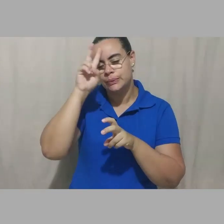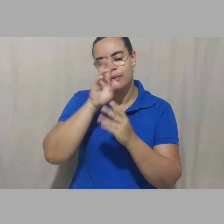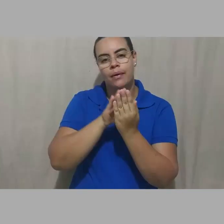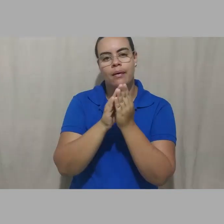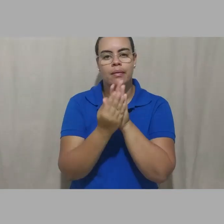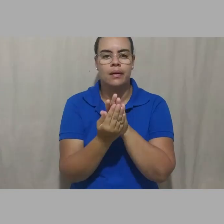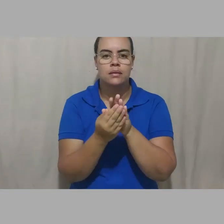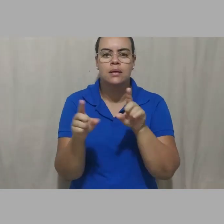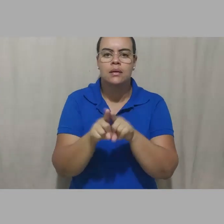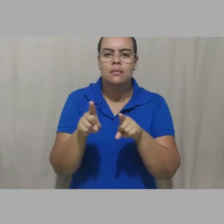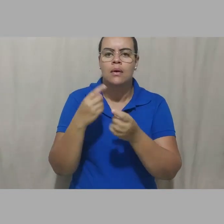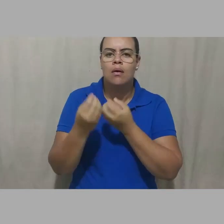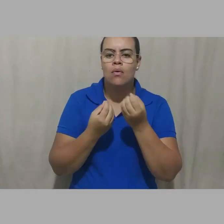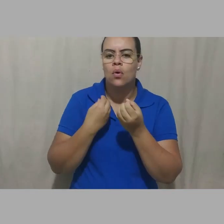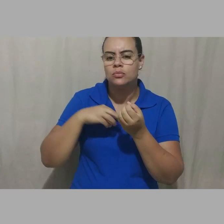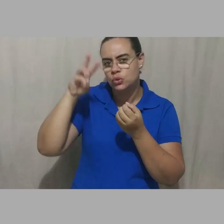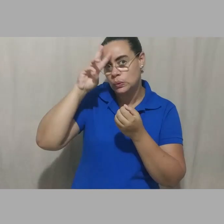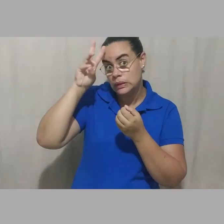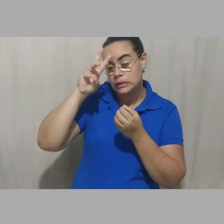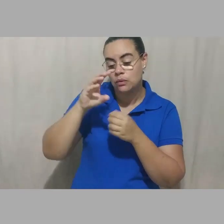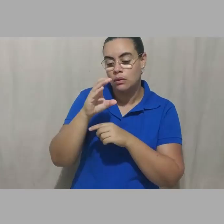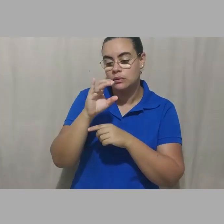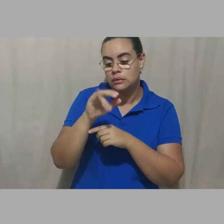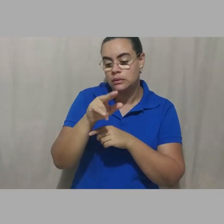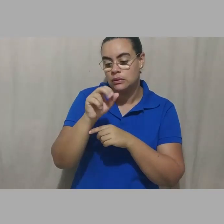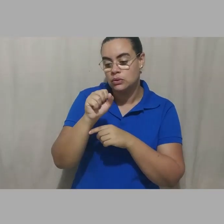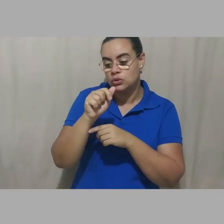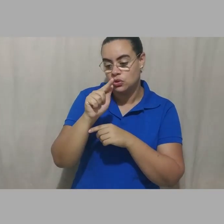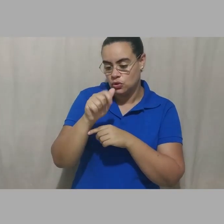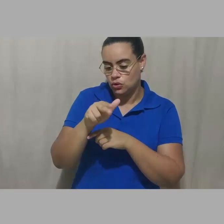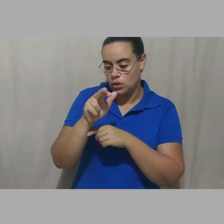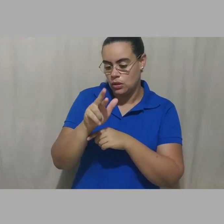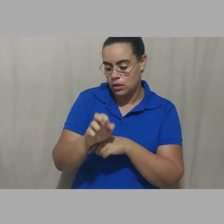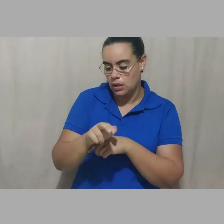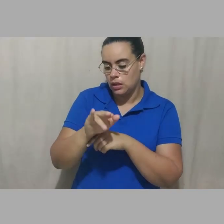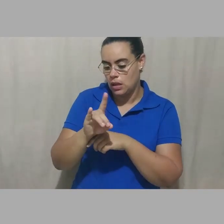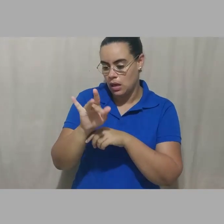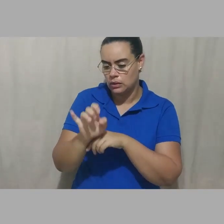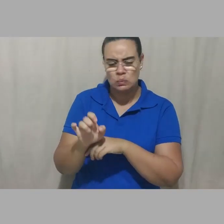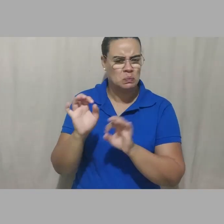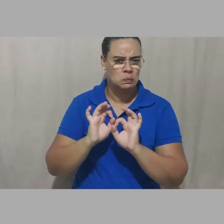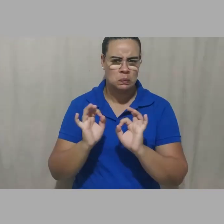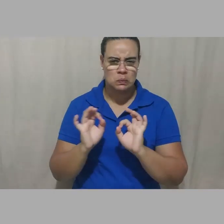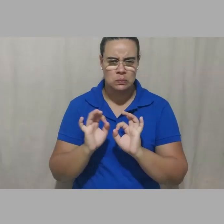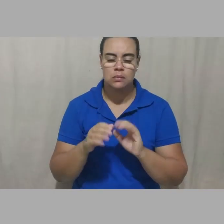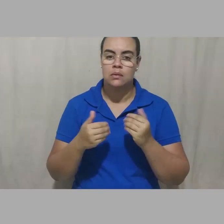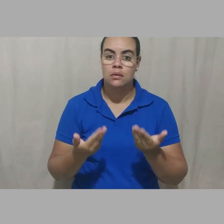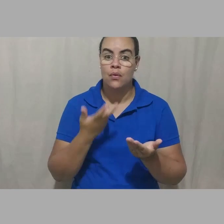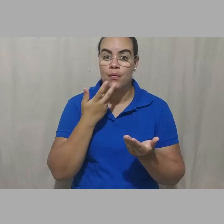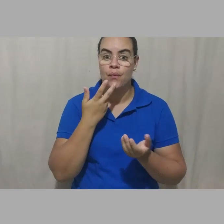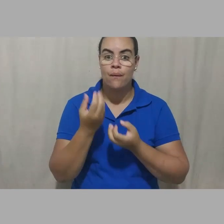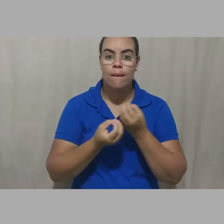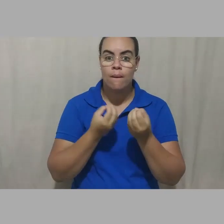menos sobre uma historicização da cisgeneridade, né? A gente vai ver muito mais o que a Linda Nicholson